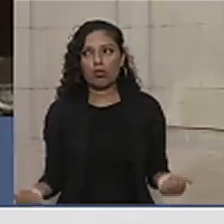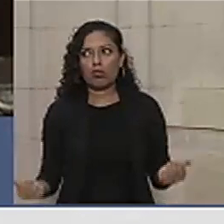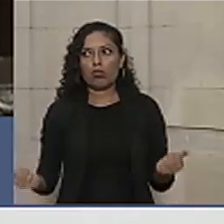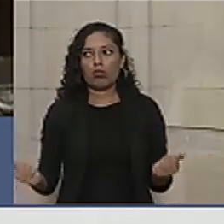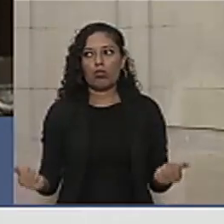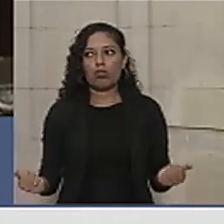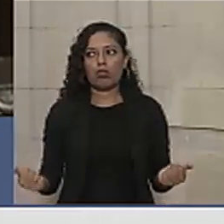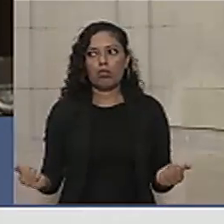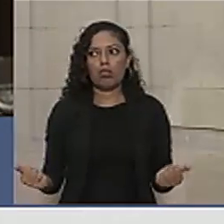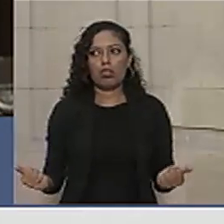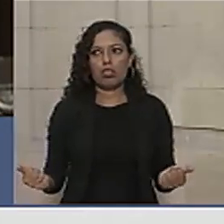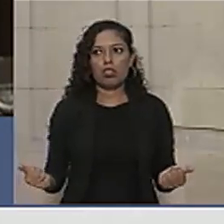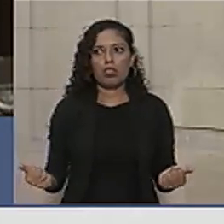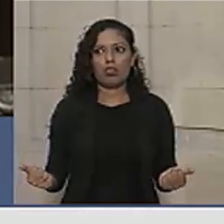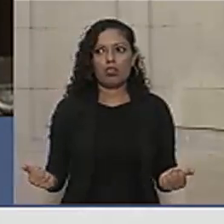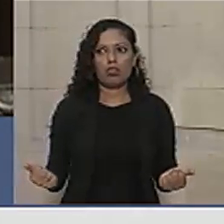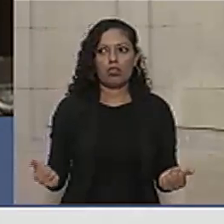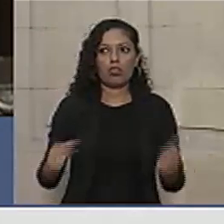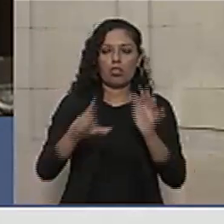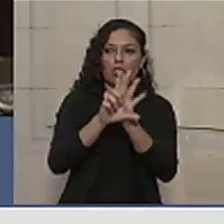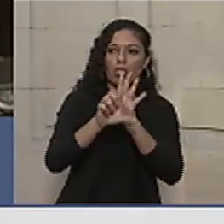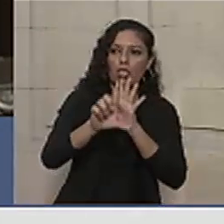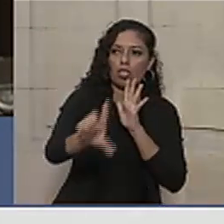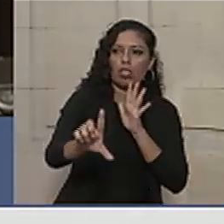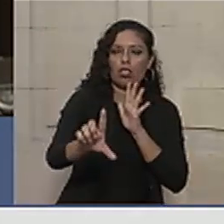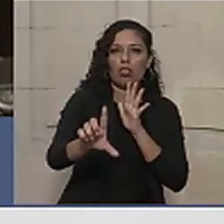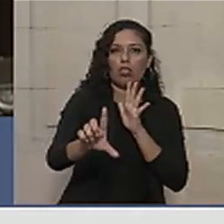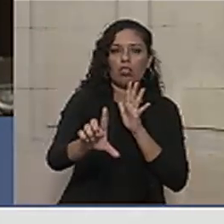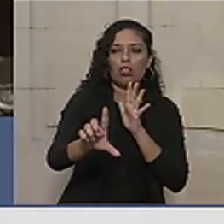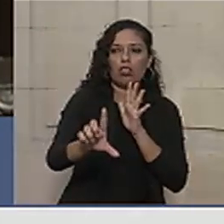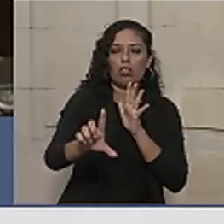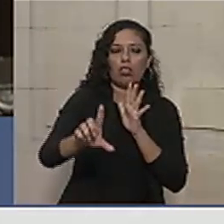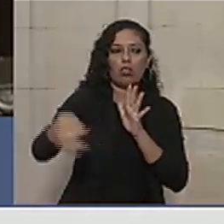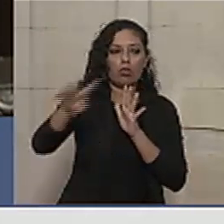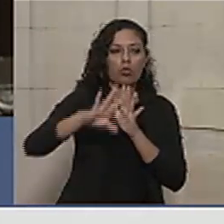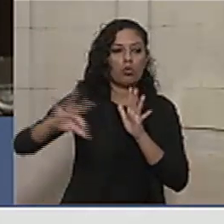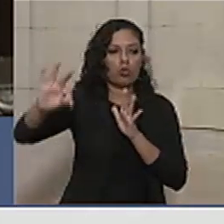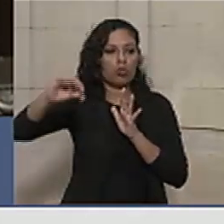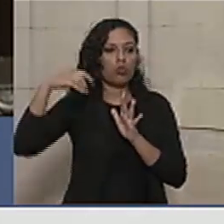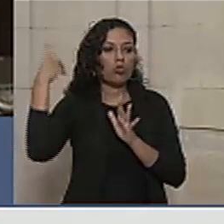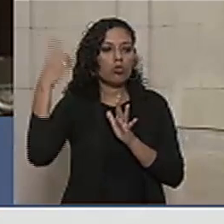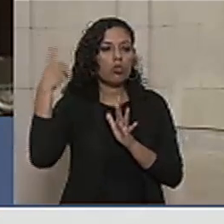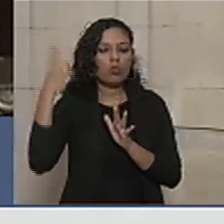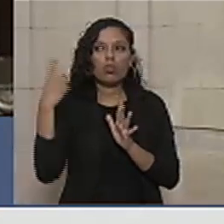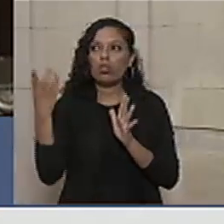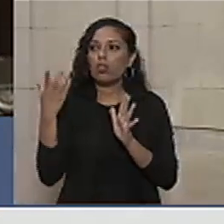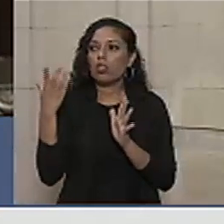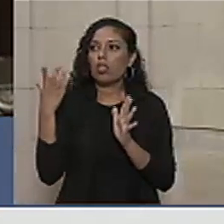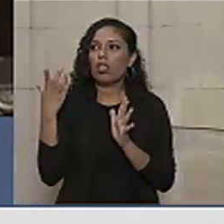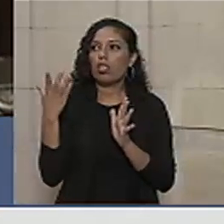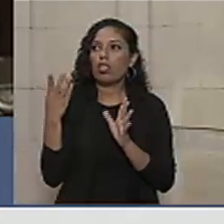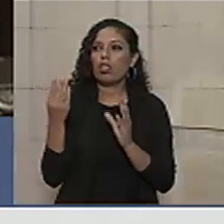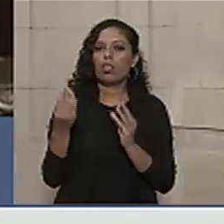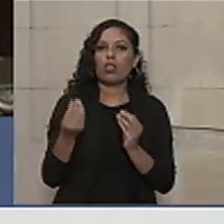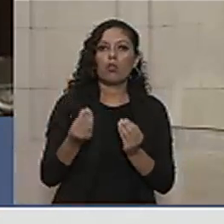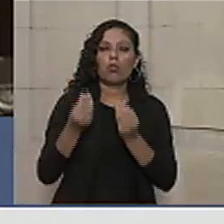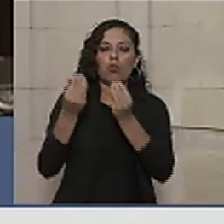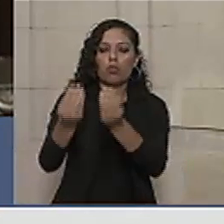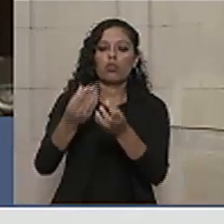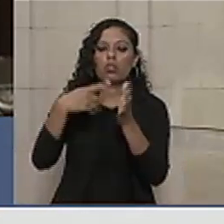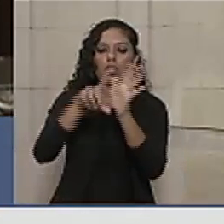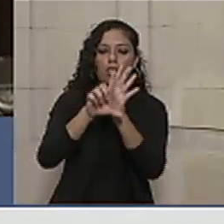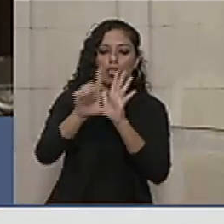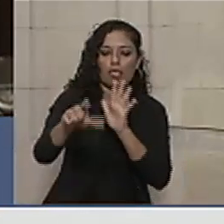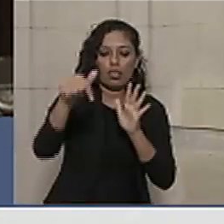o legislativo ou o seu deputados têm o interesse de colocar como lei